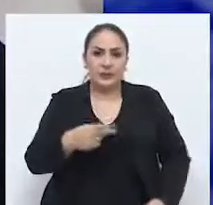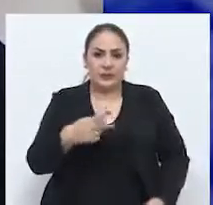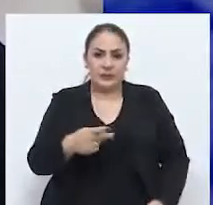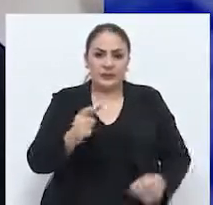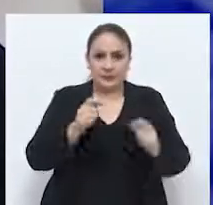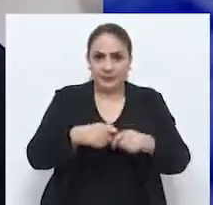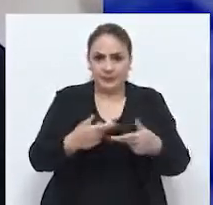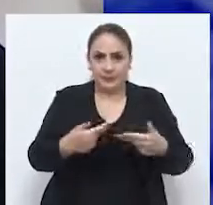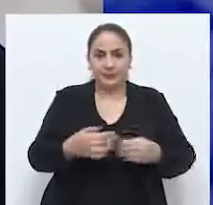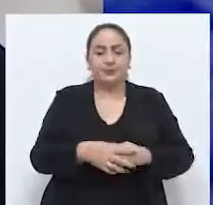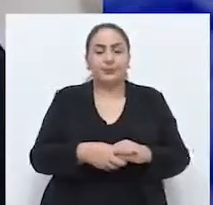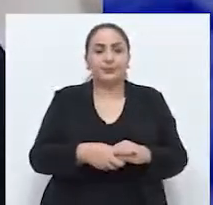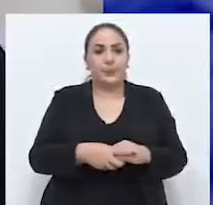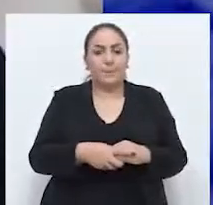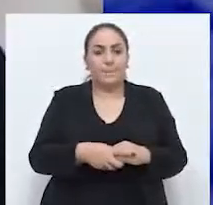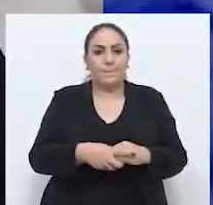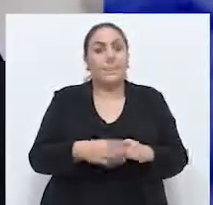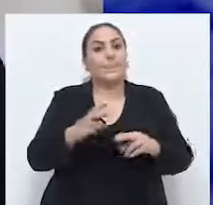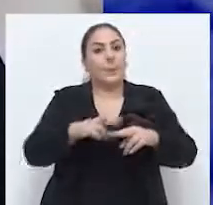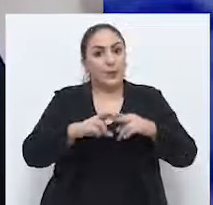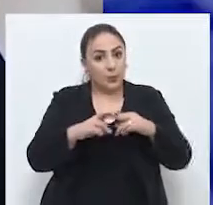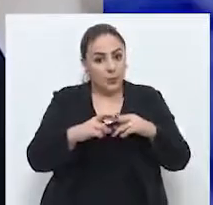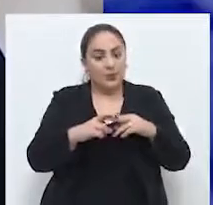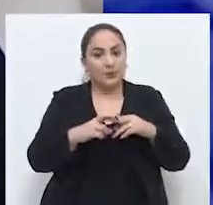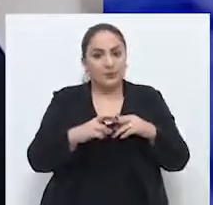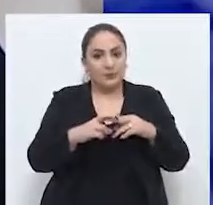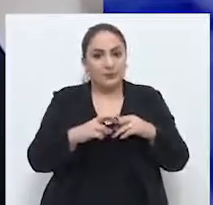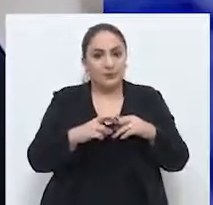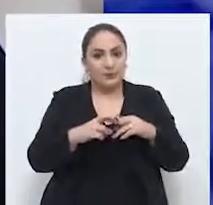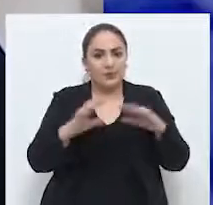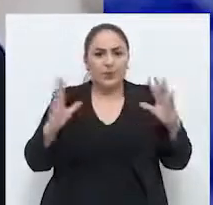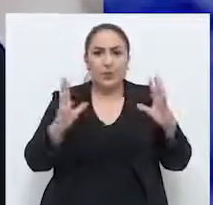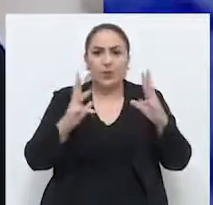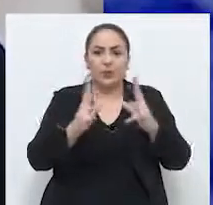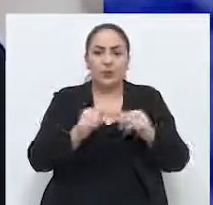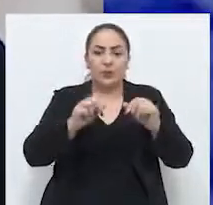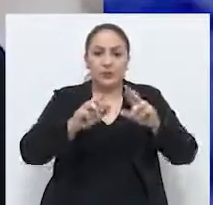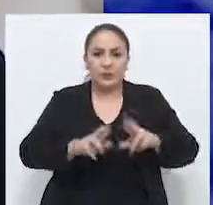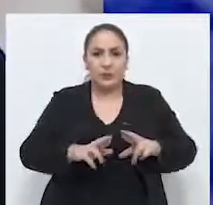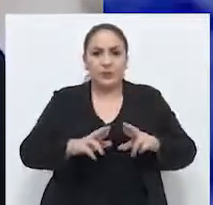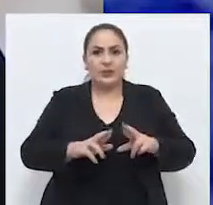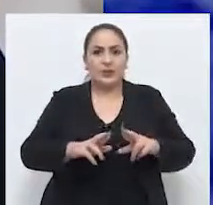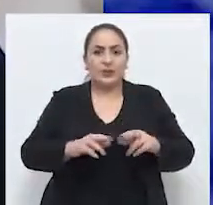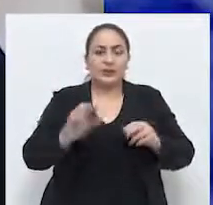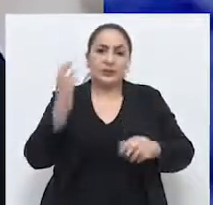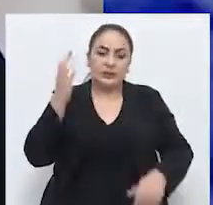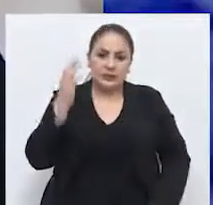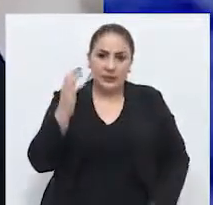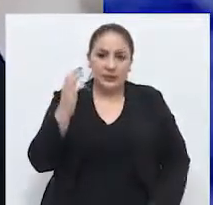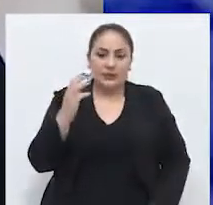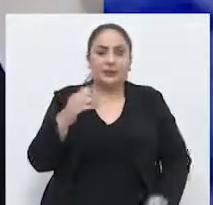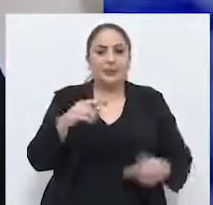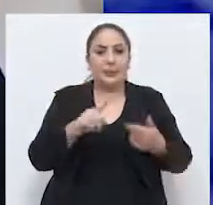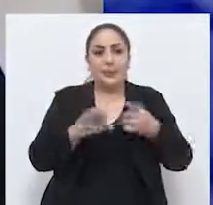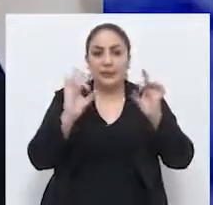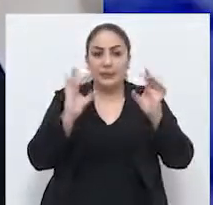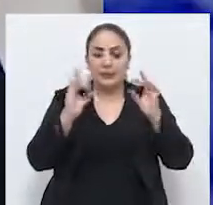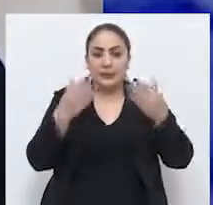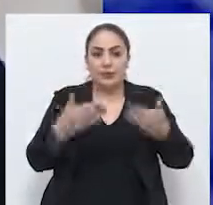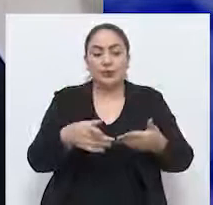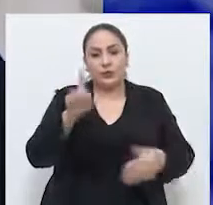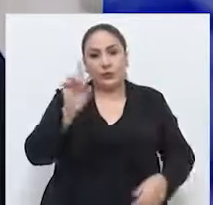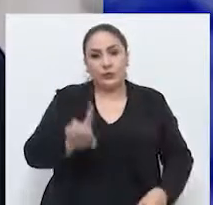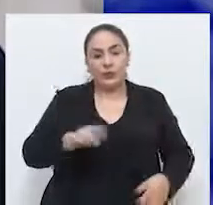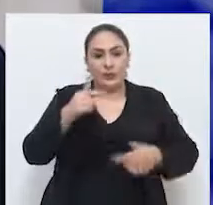nestas condições. Por isso, todos os segmentos das ciências, e em especial